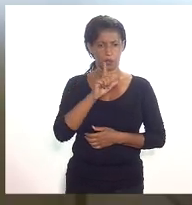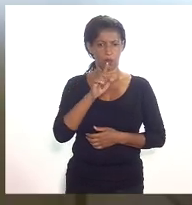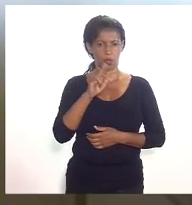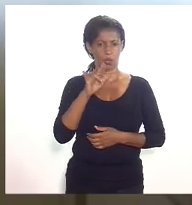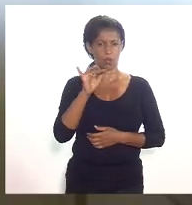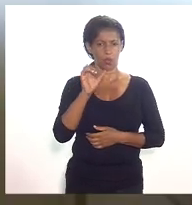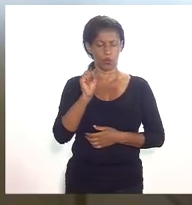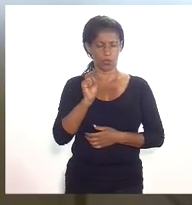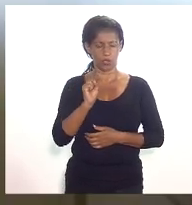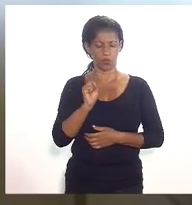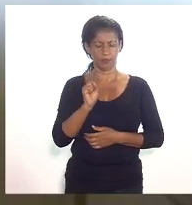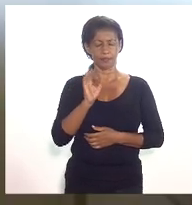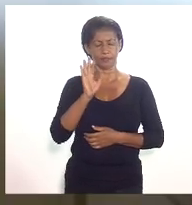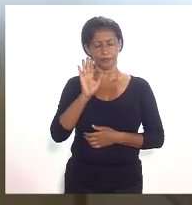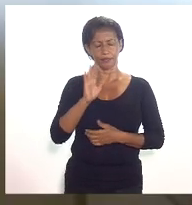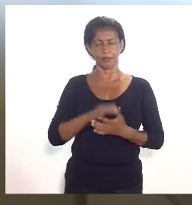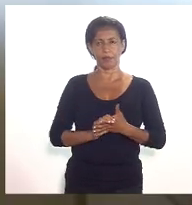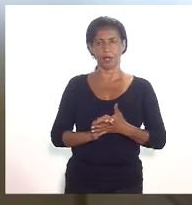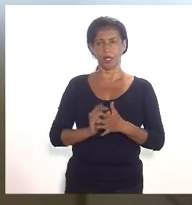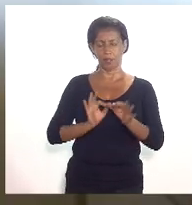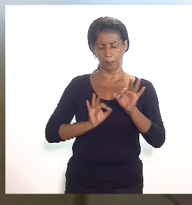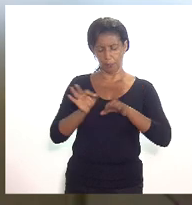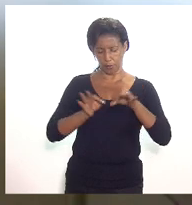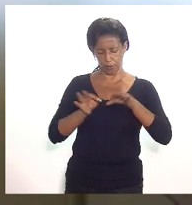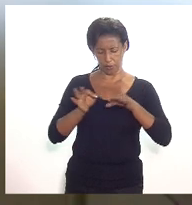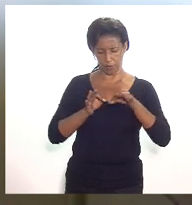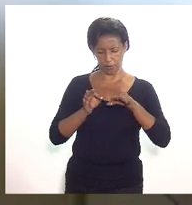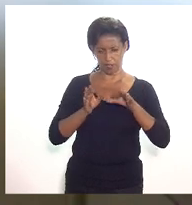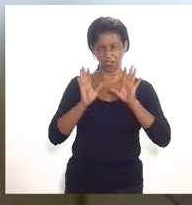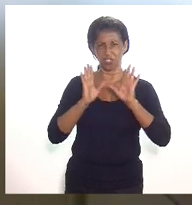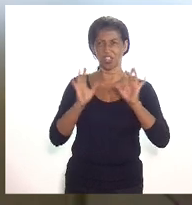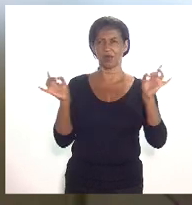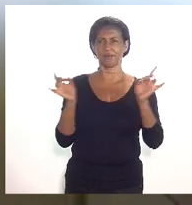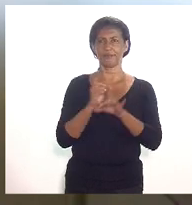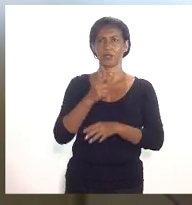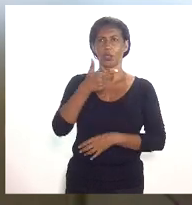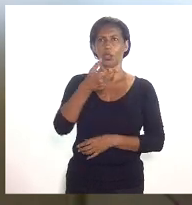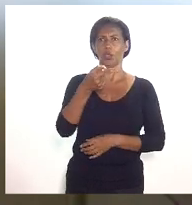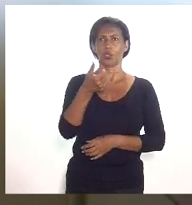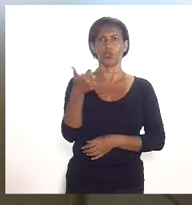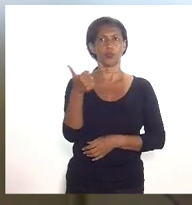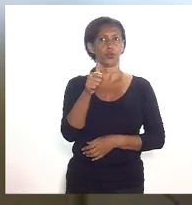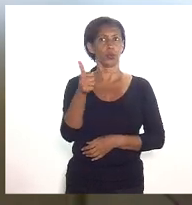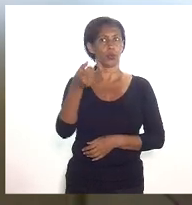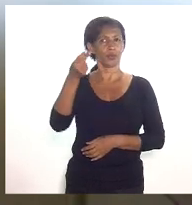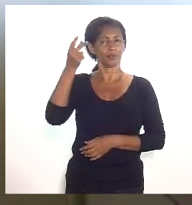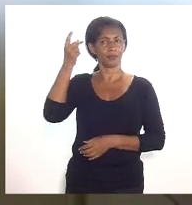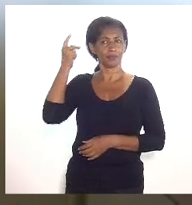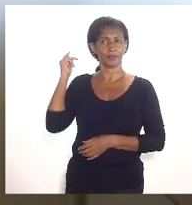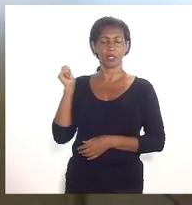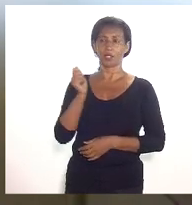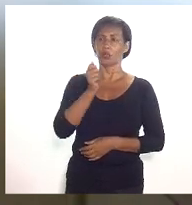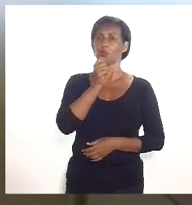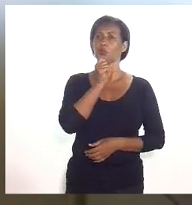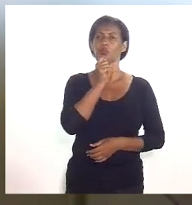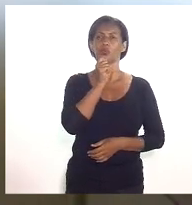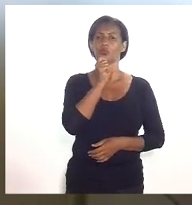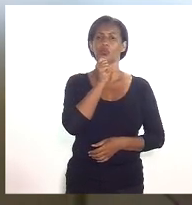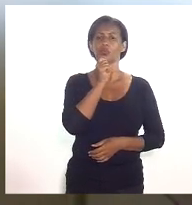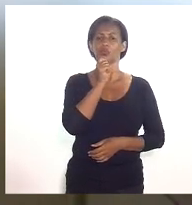Trata-se de um programa feito em 2011. Nós não tínhamos ainda criado,